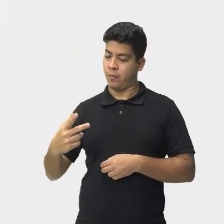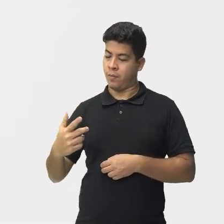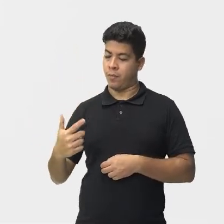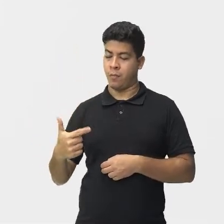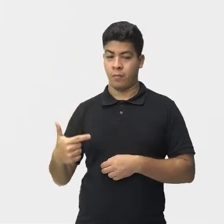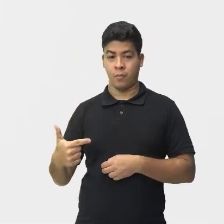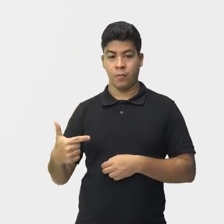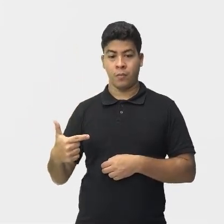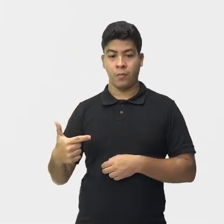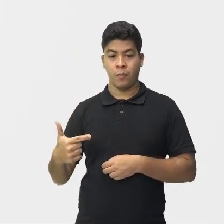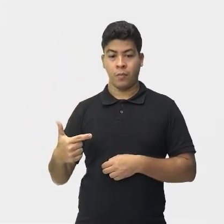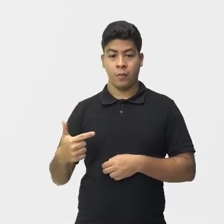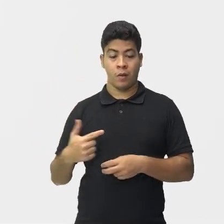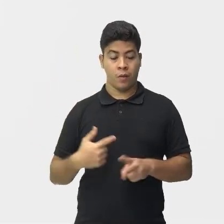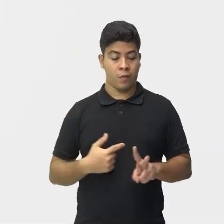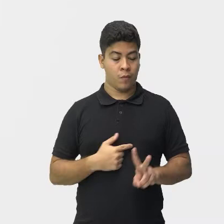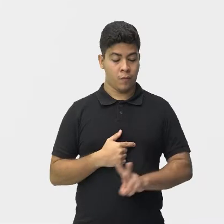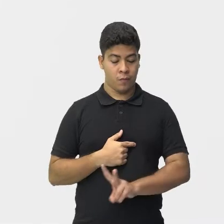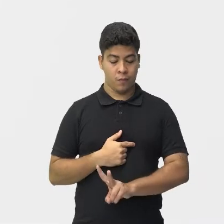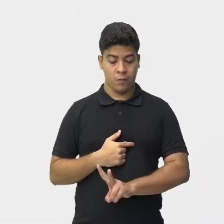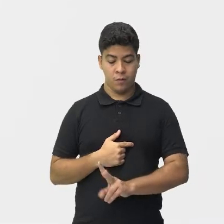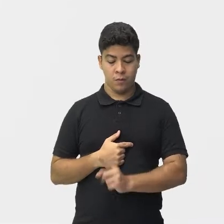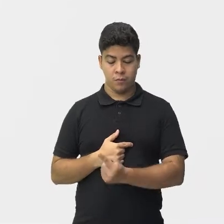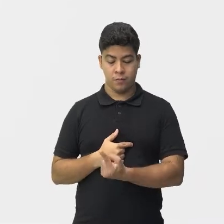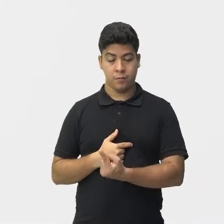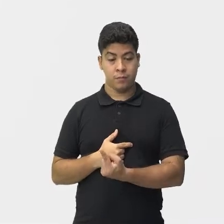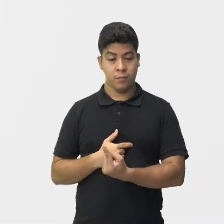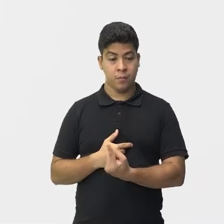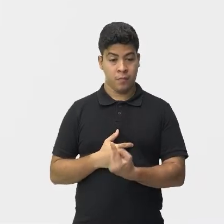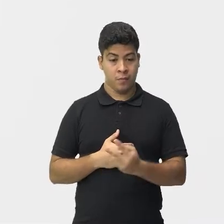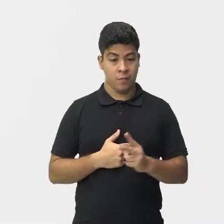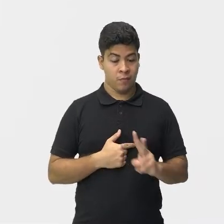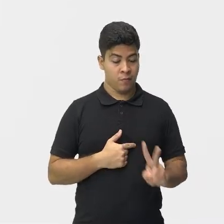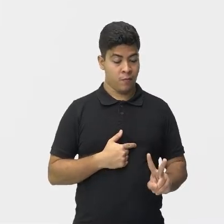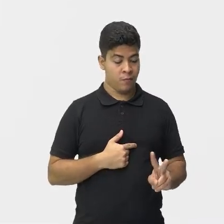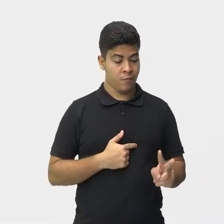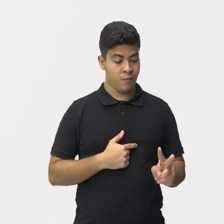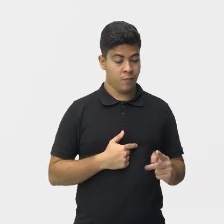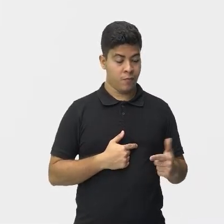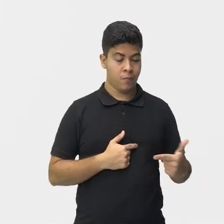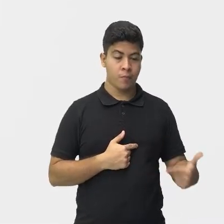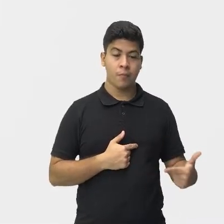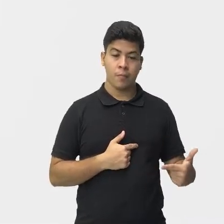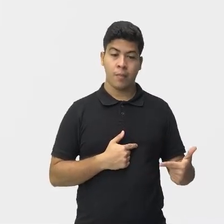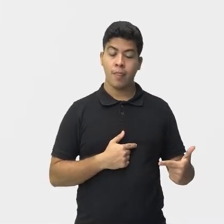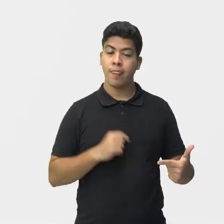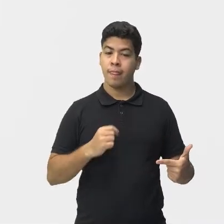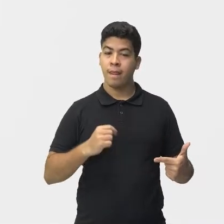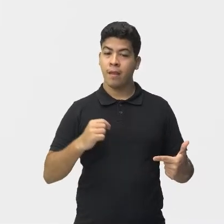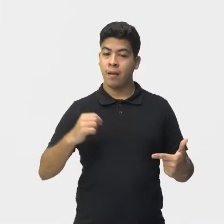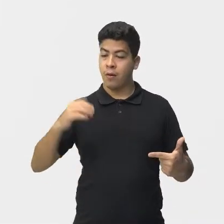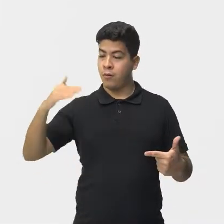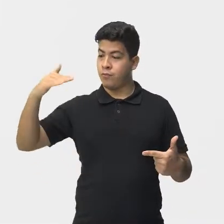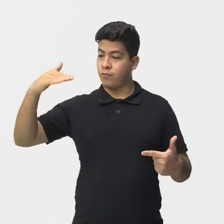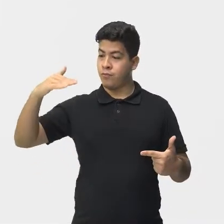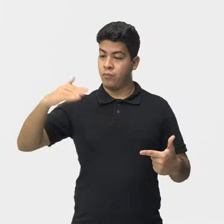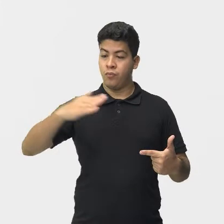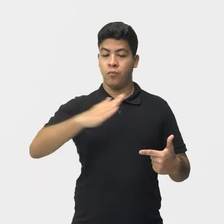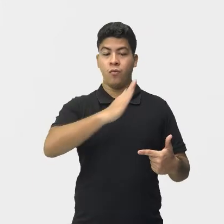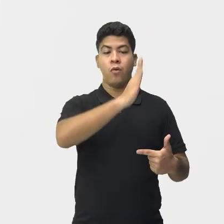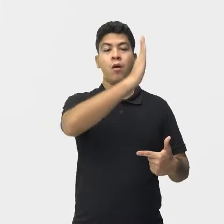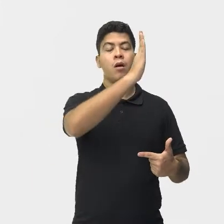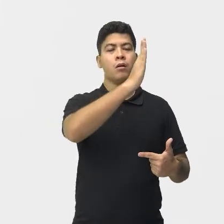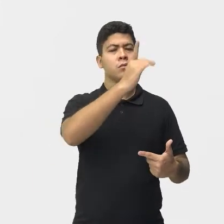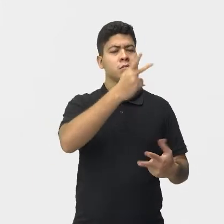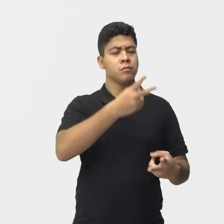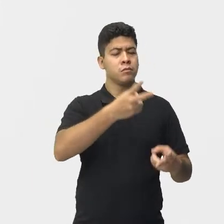um outro nome, mas na física ela é chamada de curva isoterma porque ela diz que em todos os pontos dessa curva, qualquer ponto